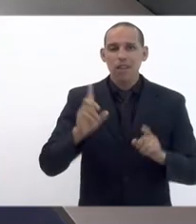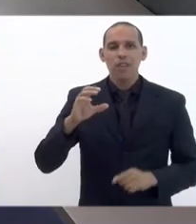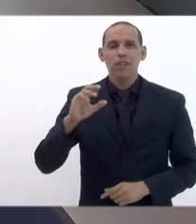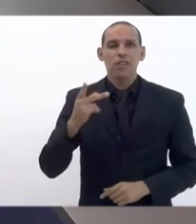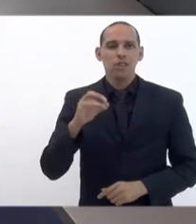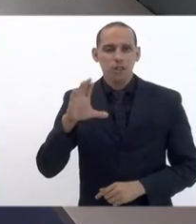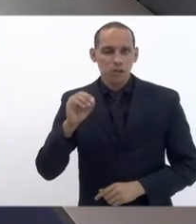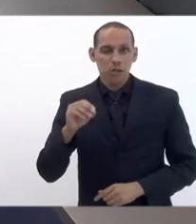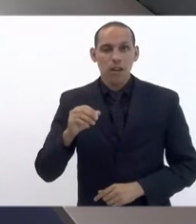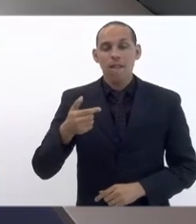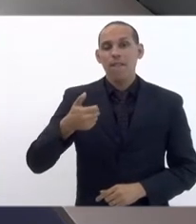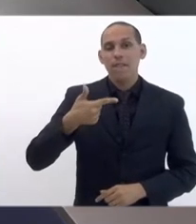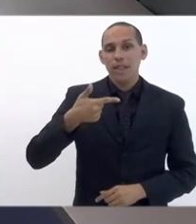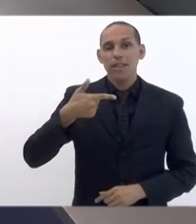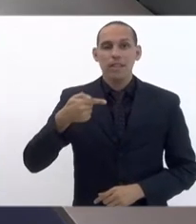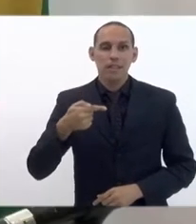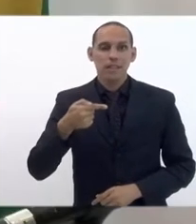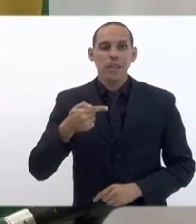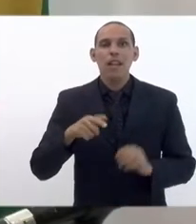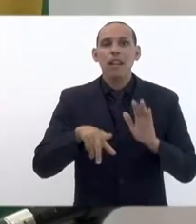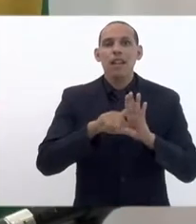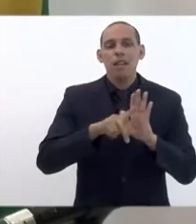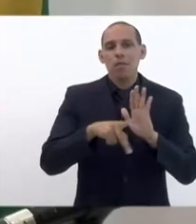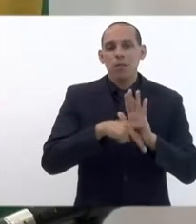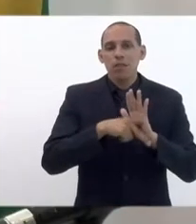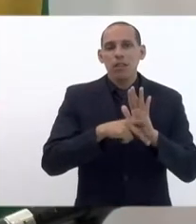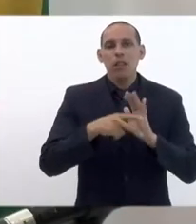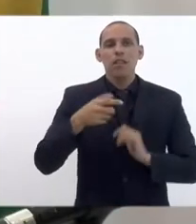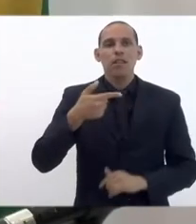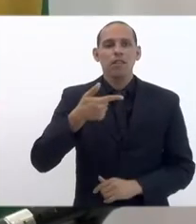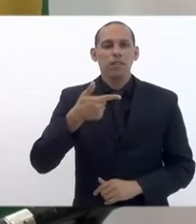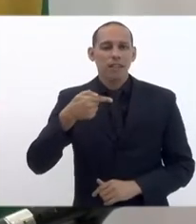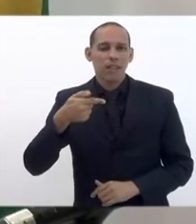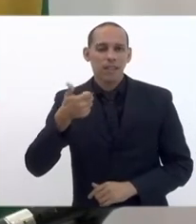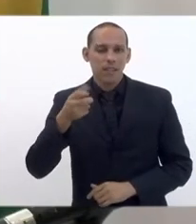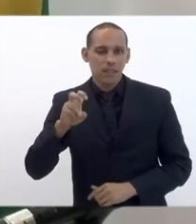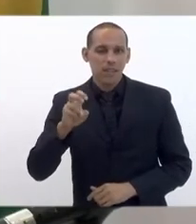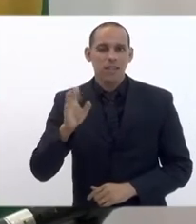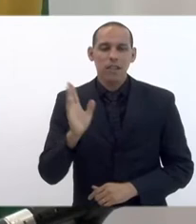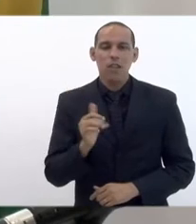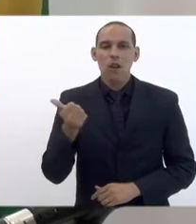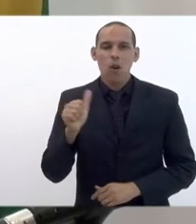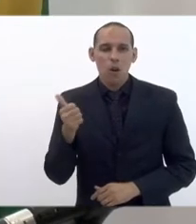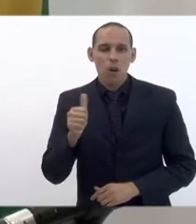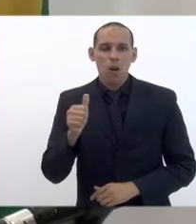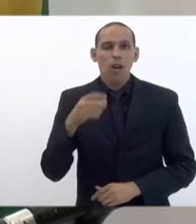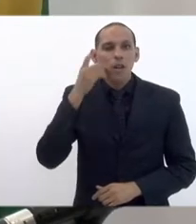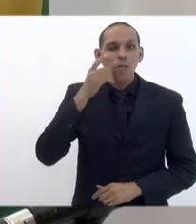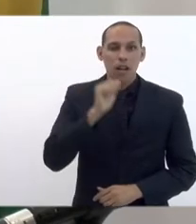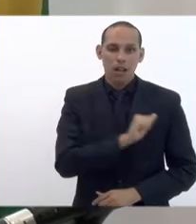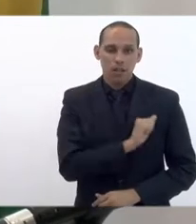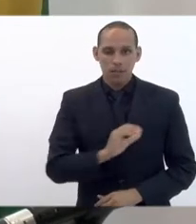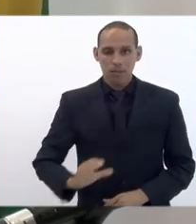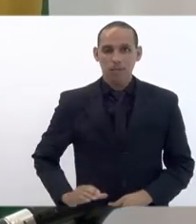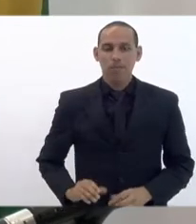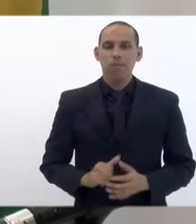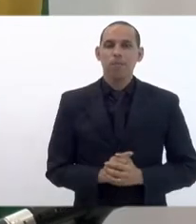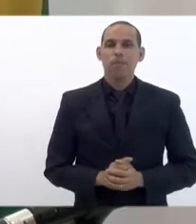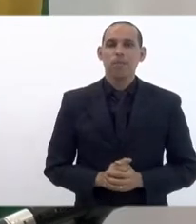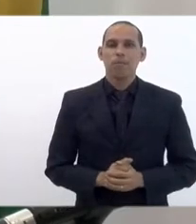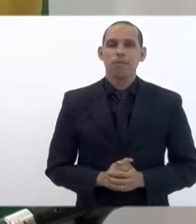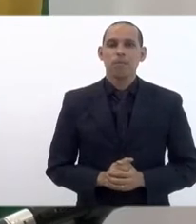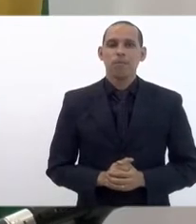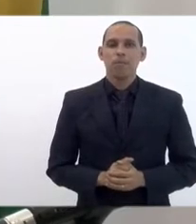Machado, 27 da pauta, projeto de lei 915-2011, de autoria do deputado André Ciliano, Inês